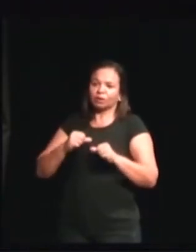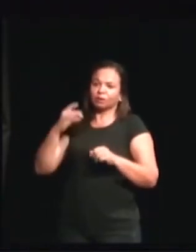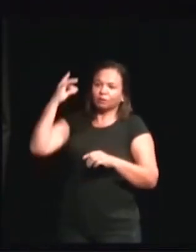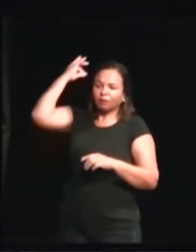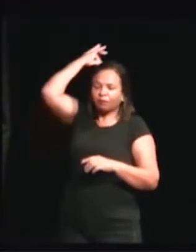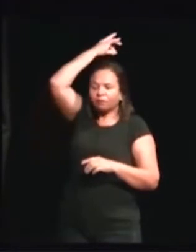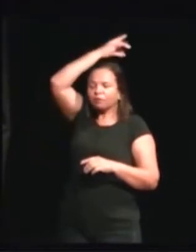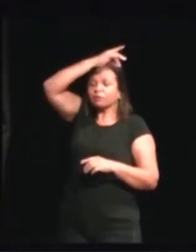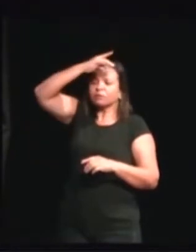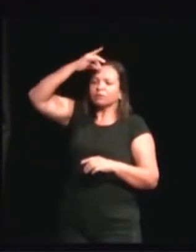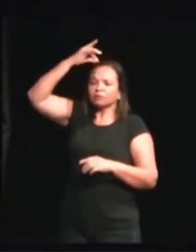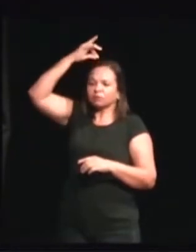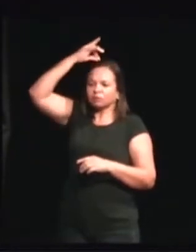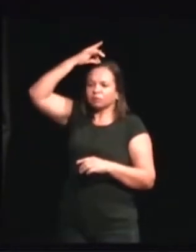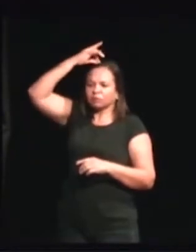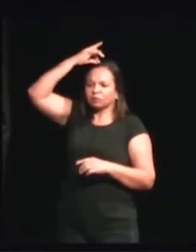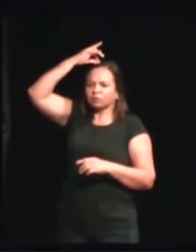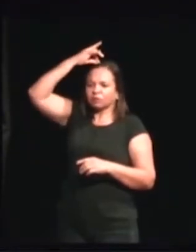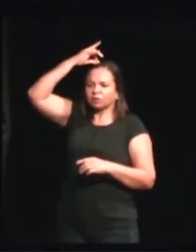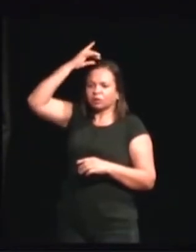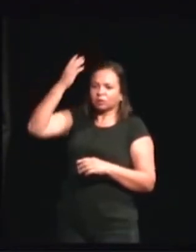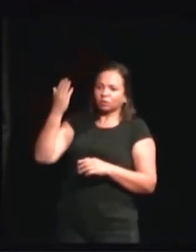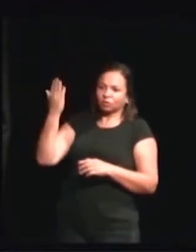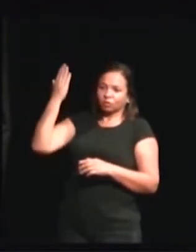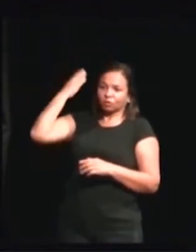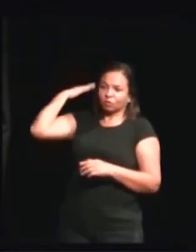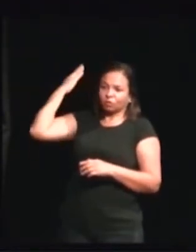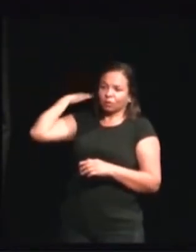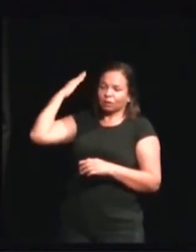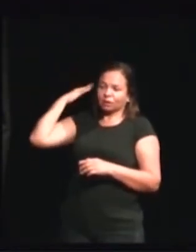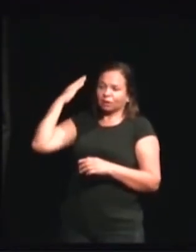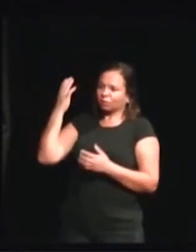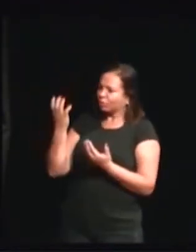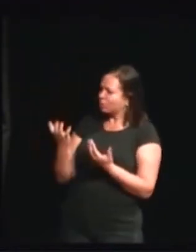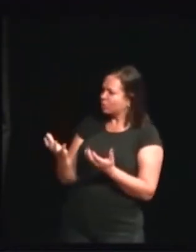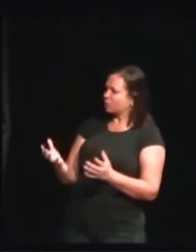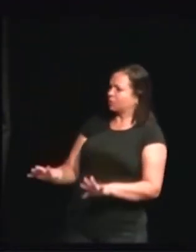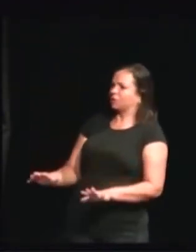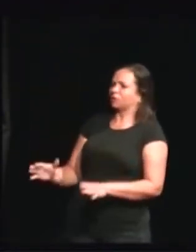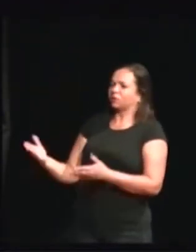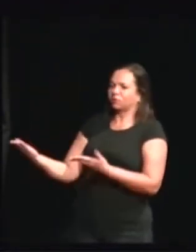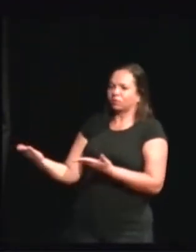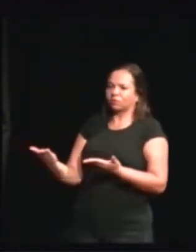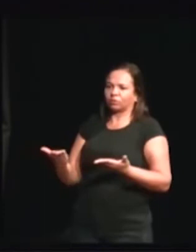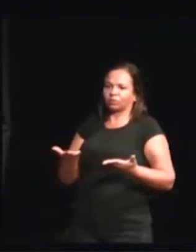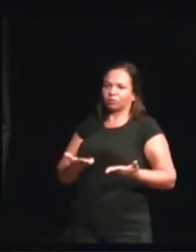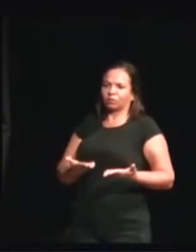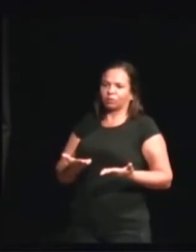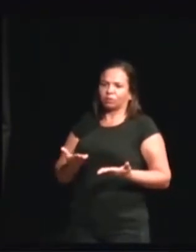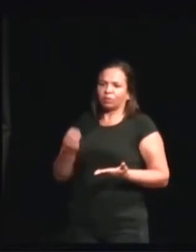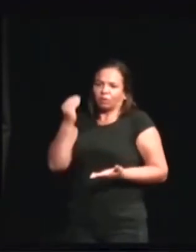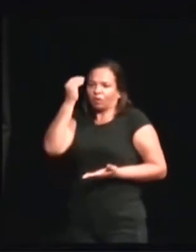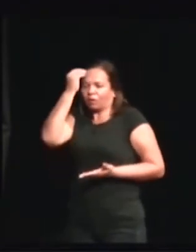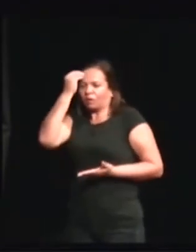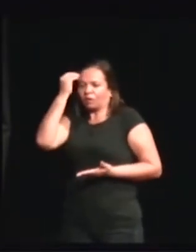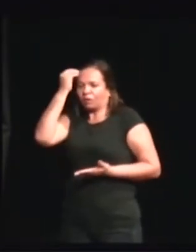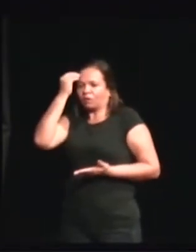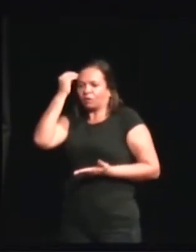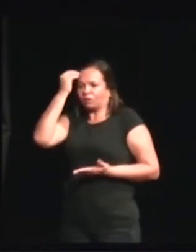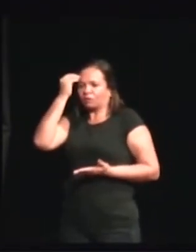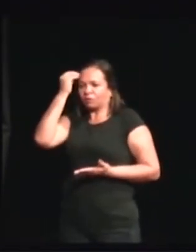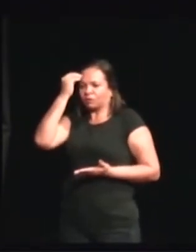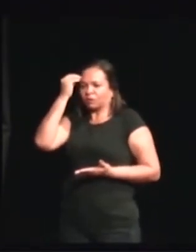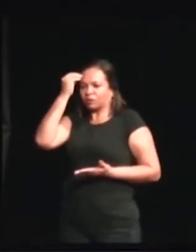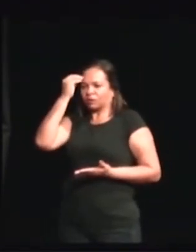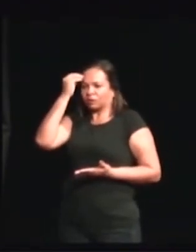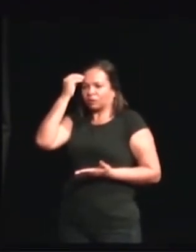somos os que no passado recusamos atender esse convite. A consciência da multiplicidade das